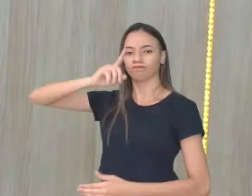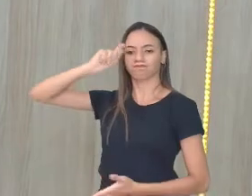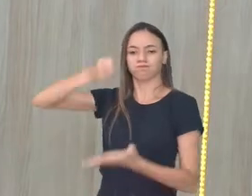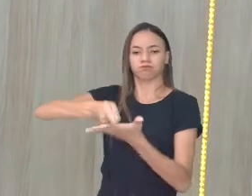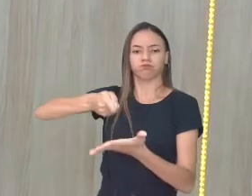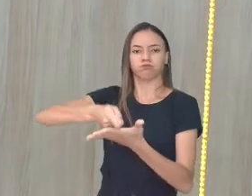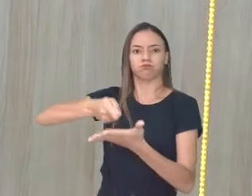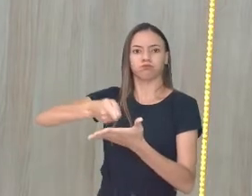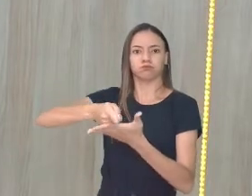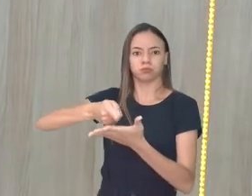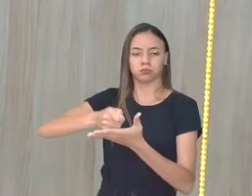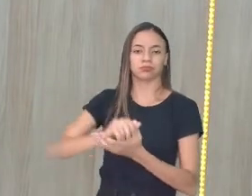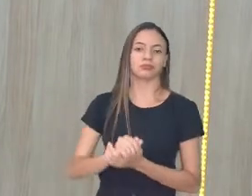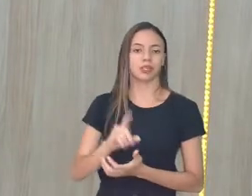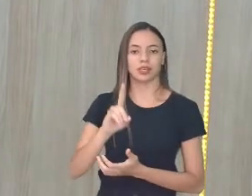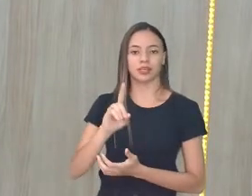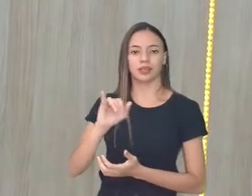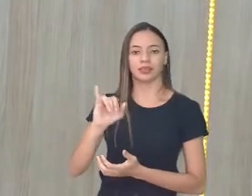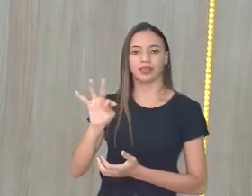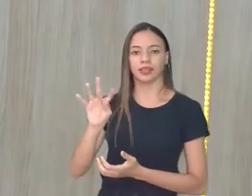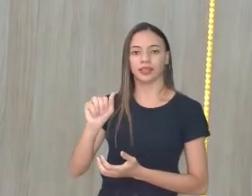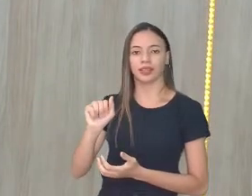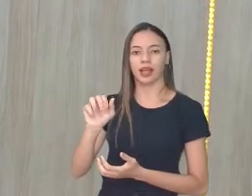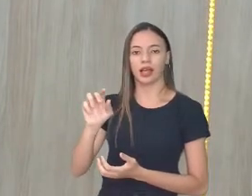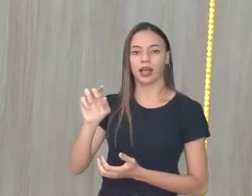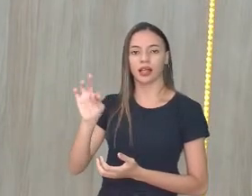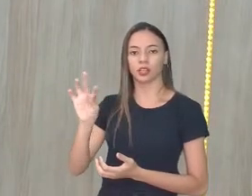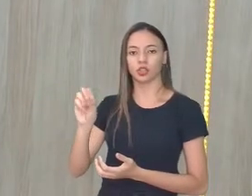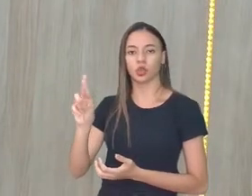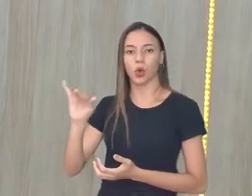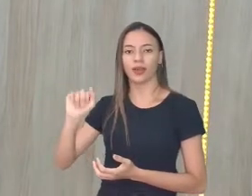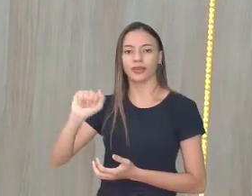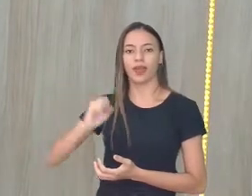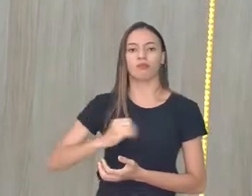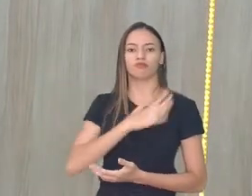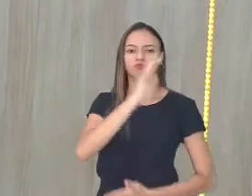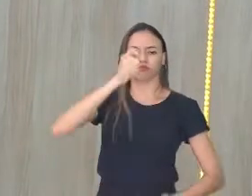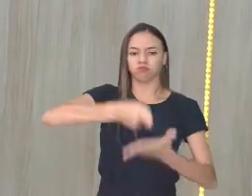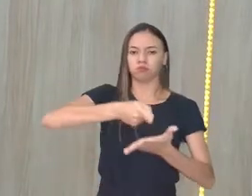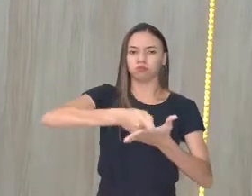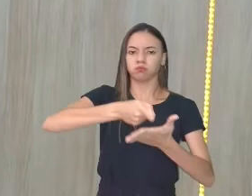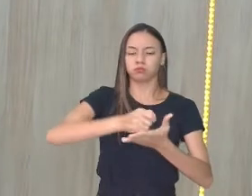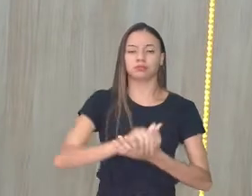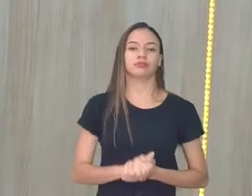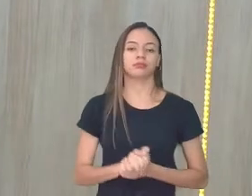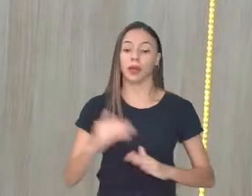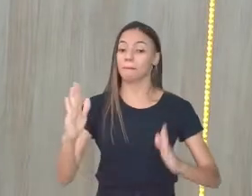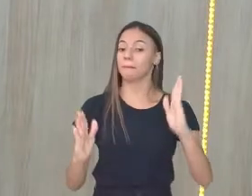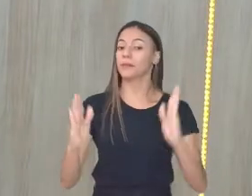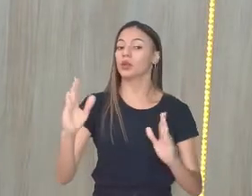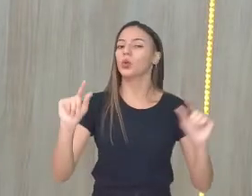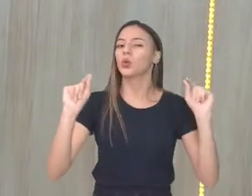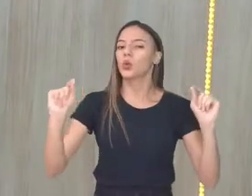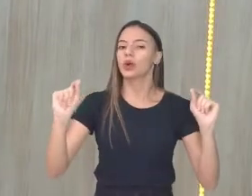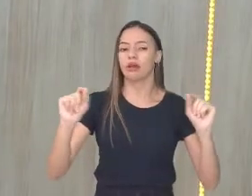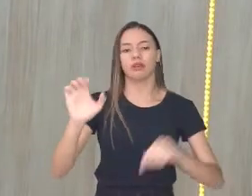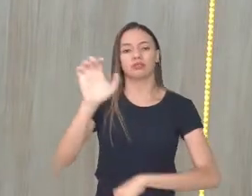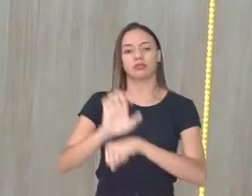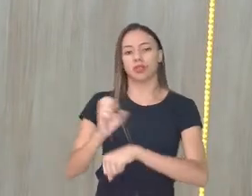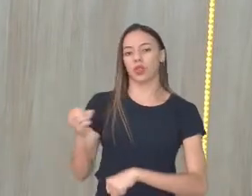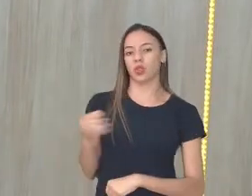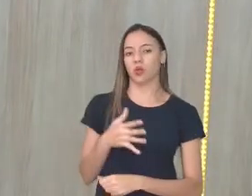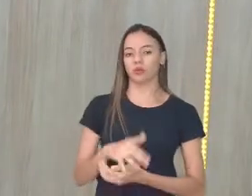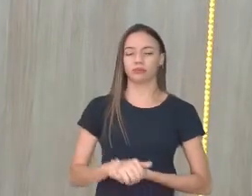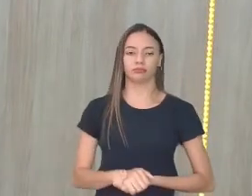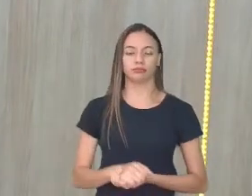plenos poderes, né? Aí com uma autoridade ditatorial. Então a gente teria aí o período do Estado Novo, né? E